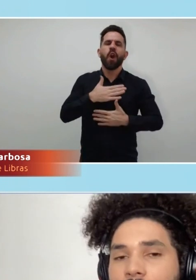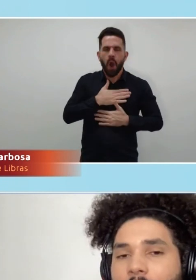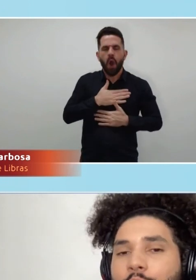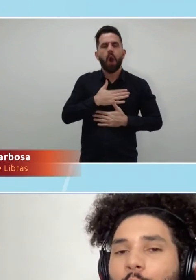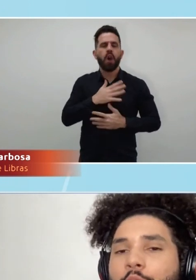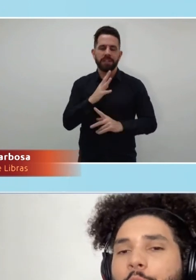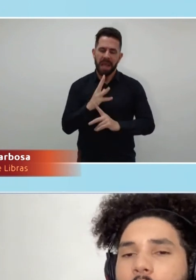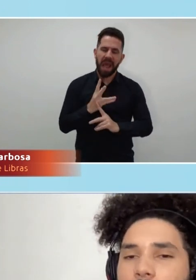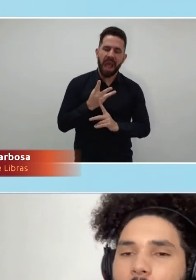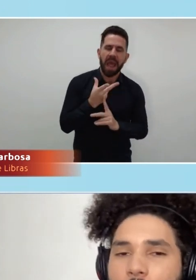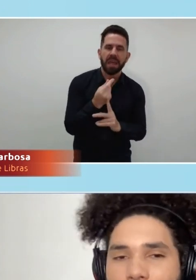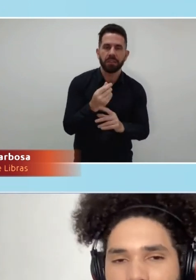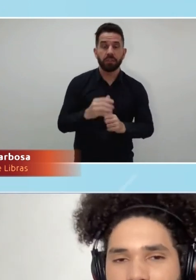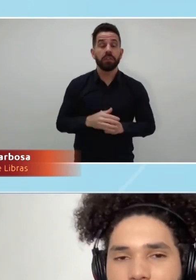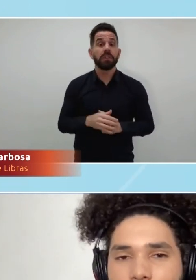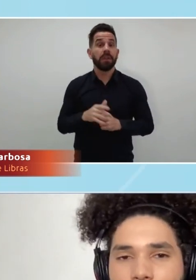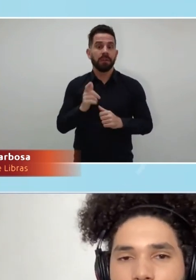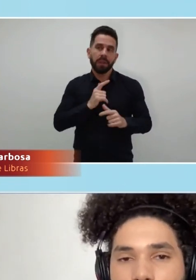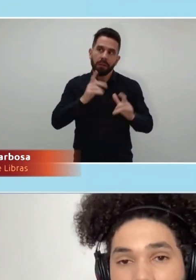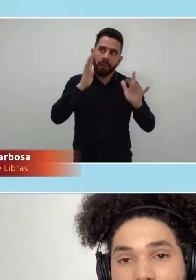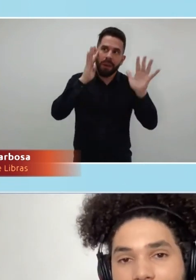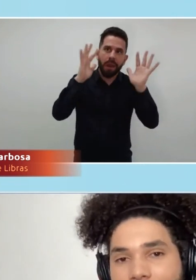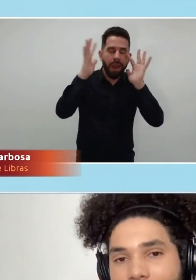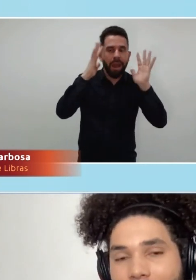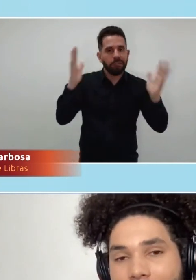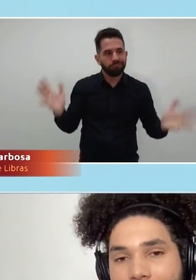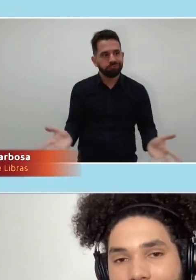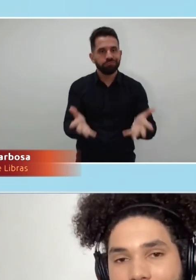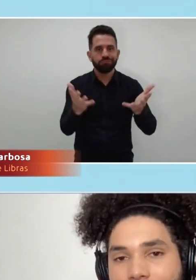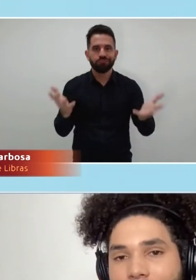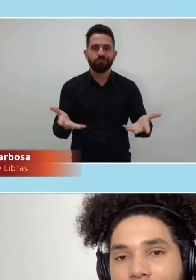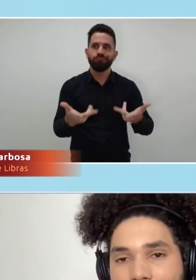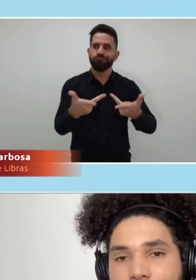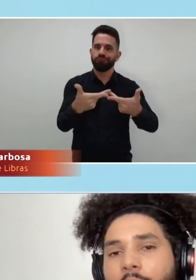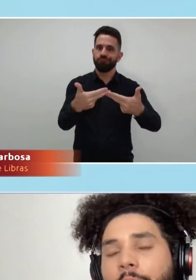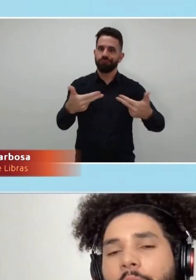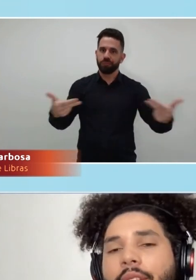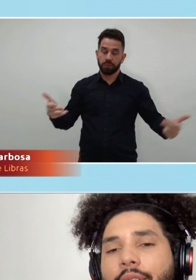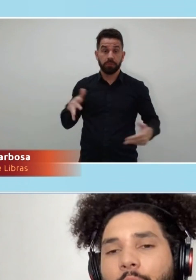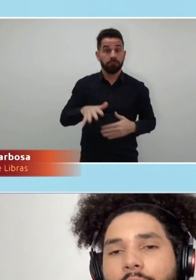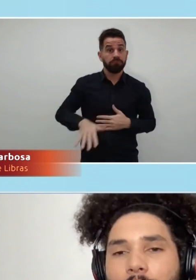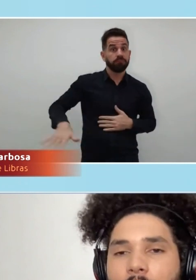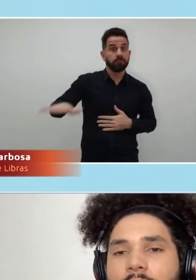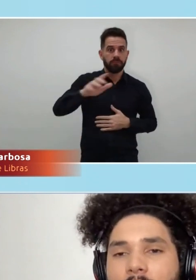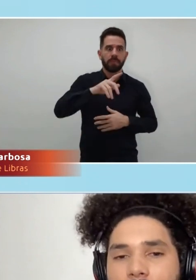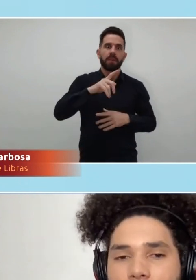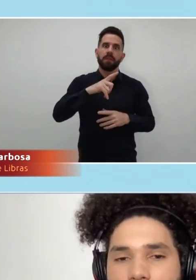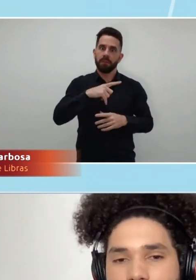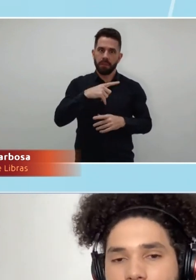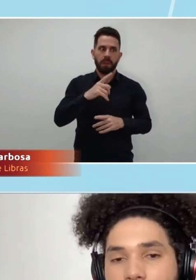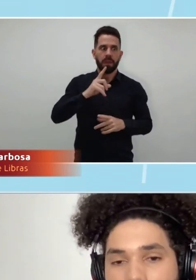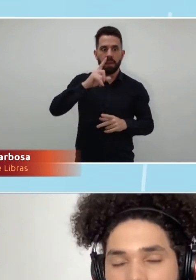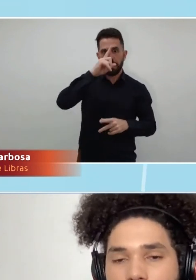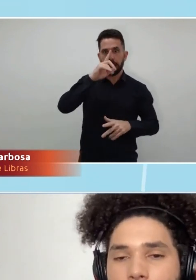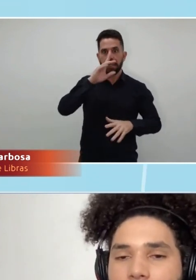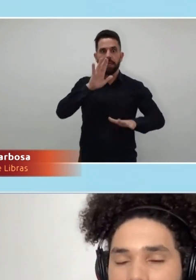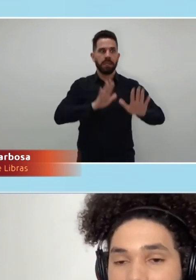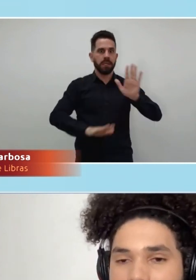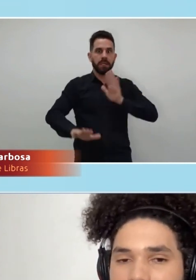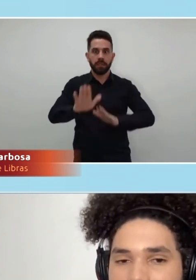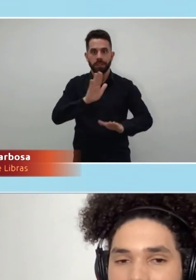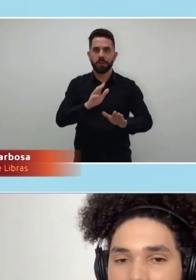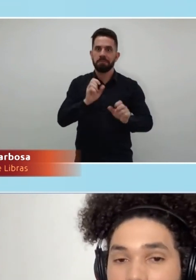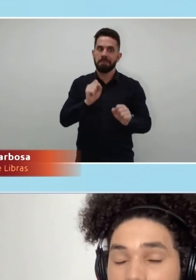um universo lúdico e cheio de imaginação, onde eles se arriscam em situações hilariantes para não perderem